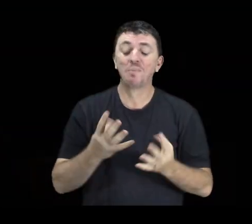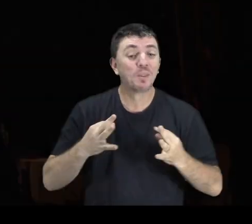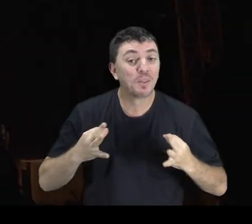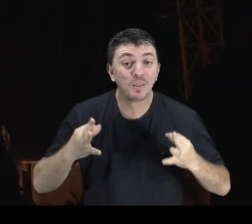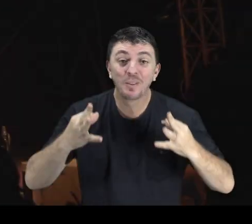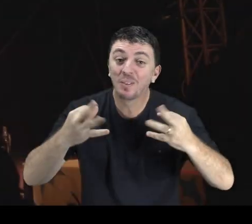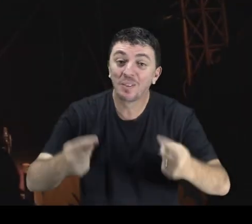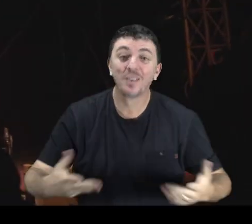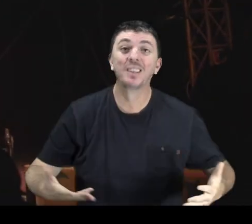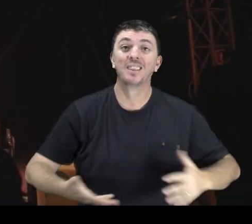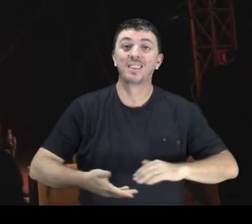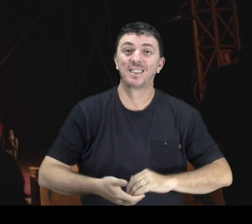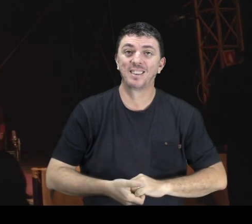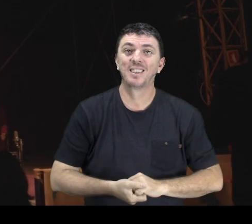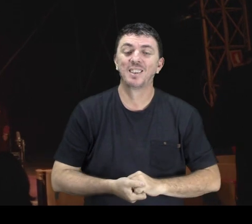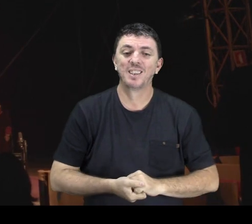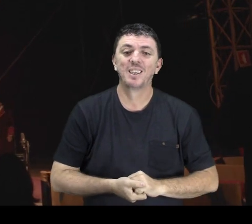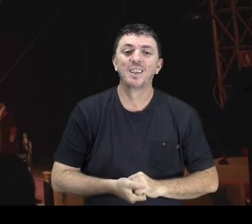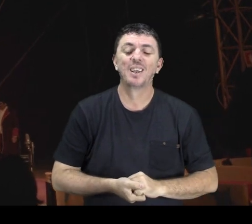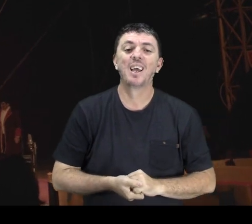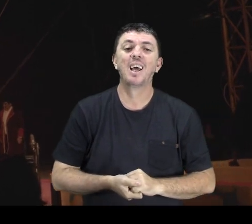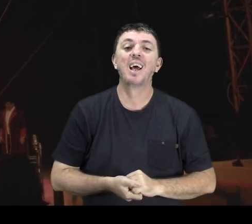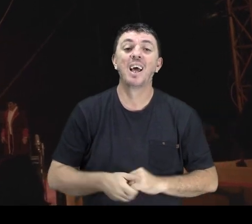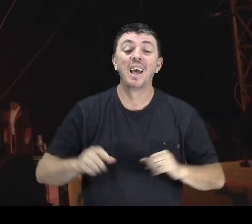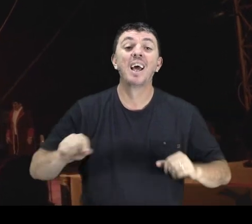Grupo Circo Universo apresentou